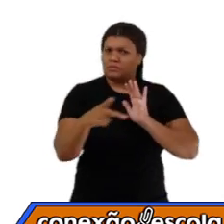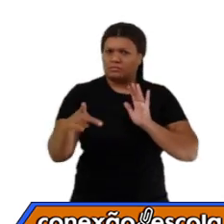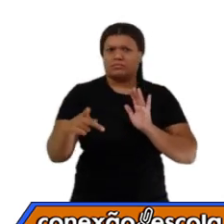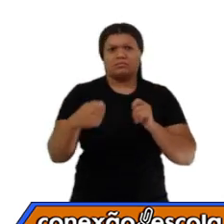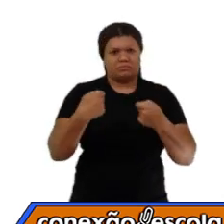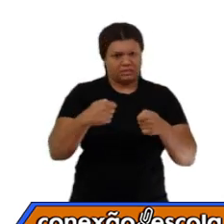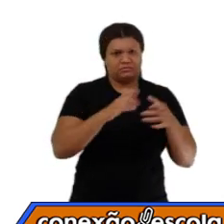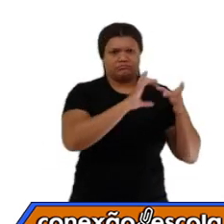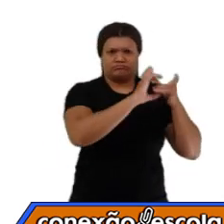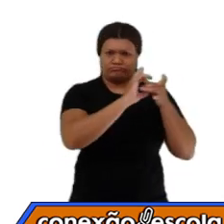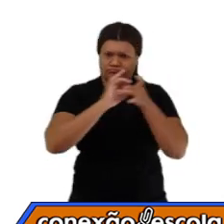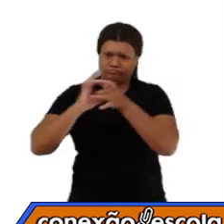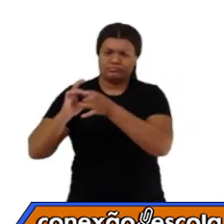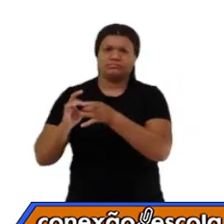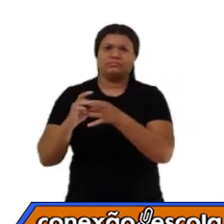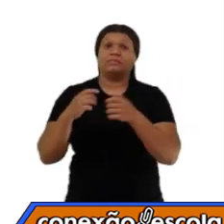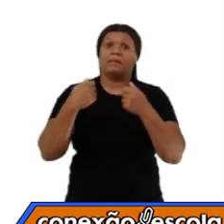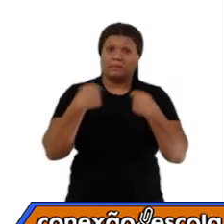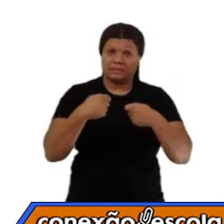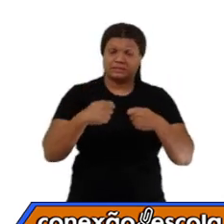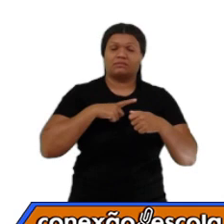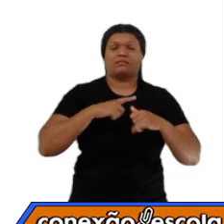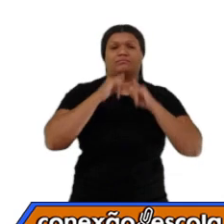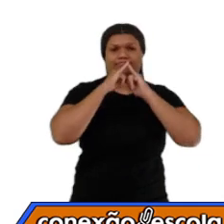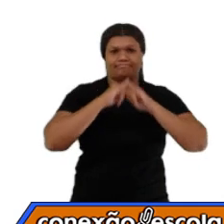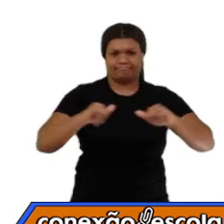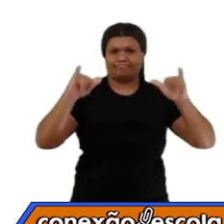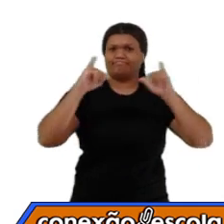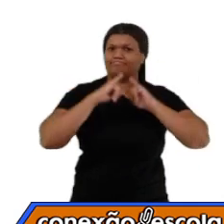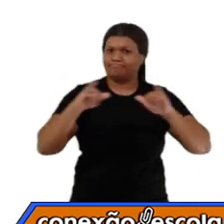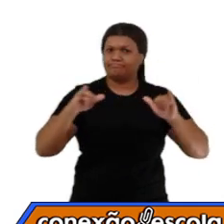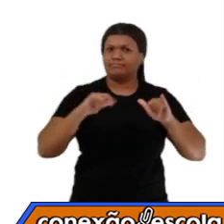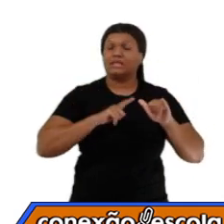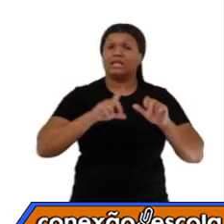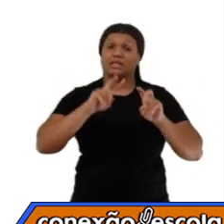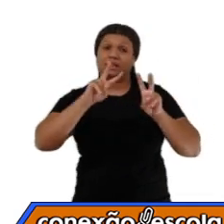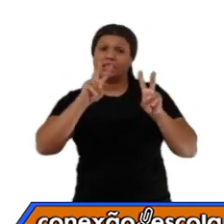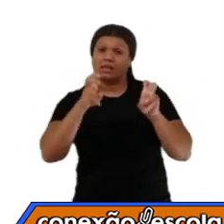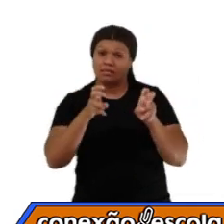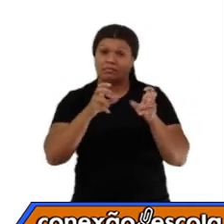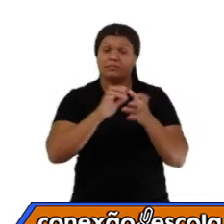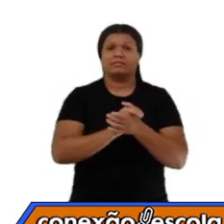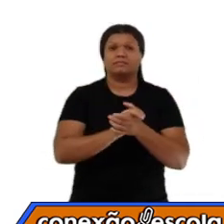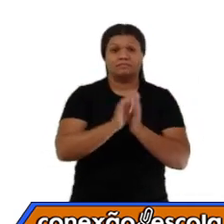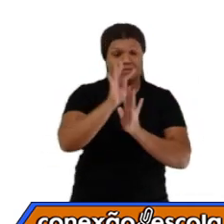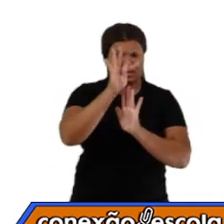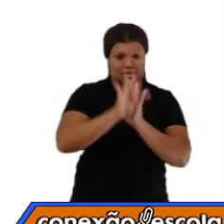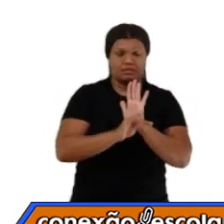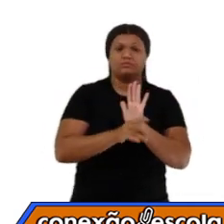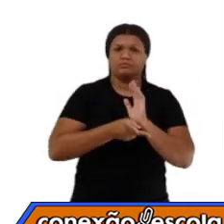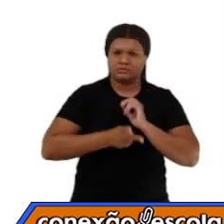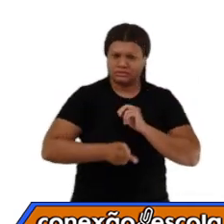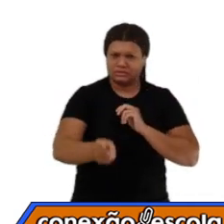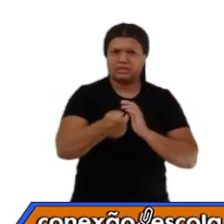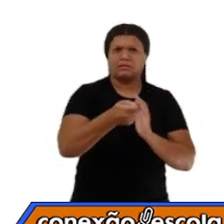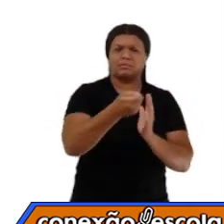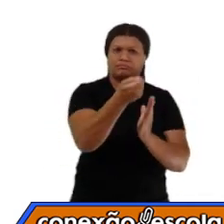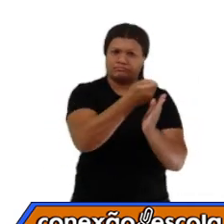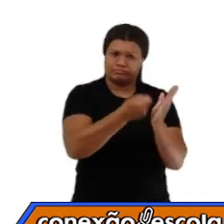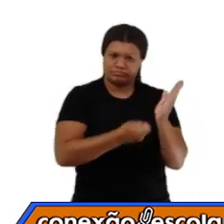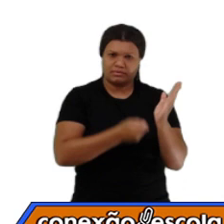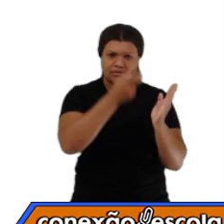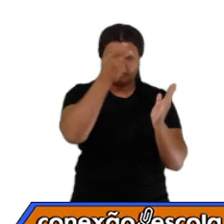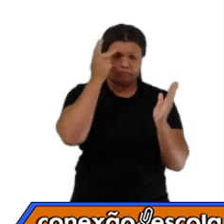sentido, ele tem que trazer uma mensagem, um tema. O texto é sempre escrito para um